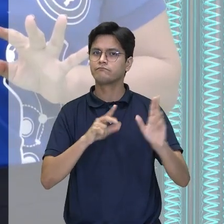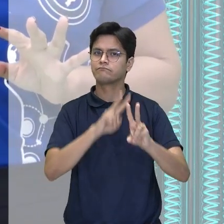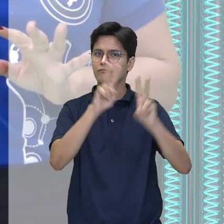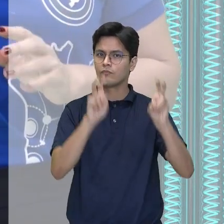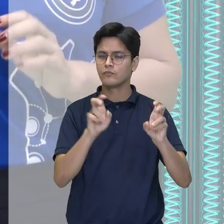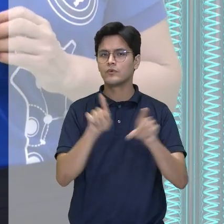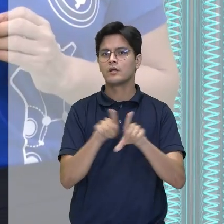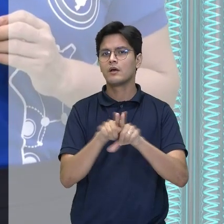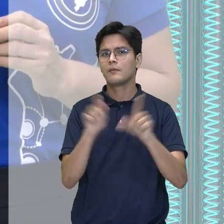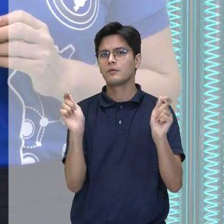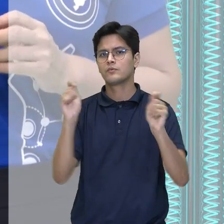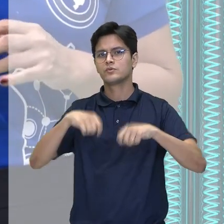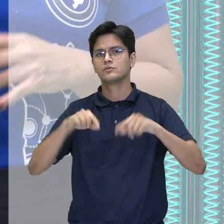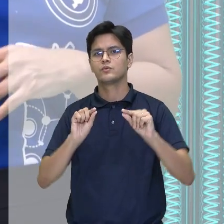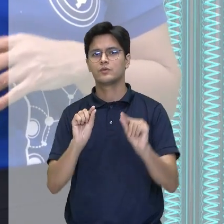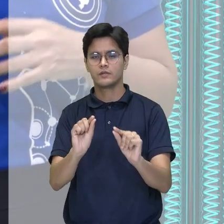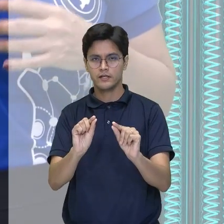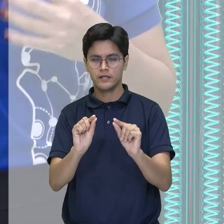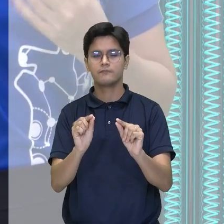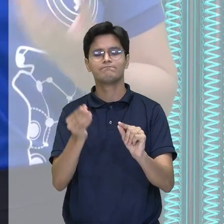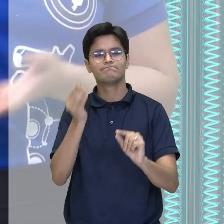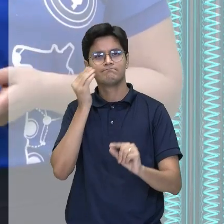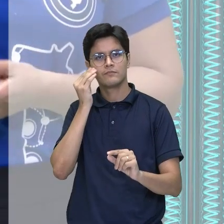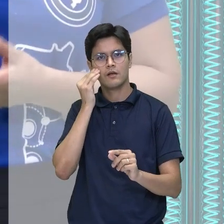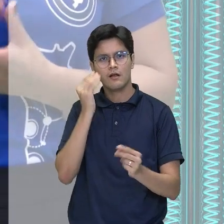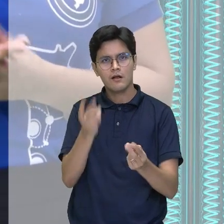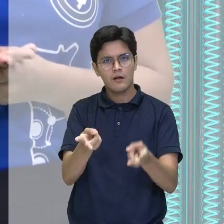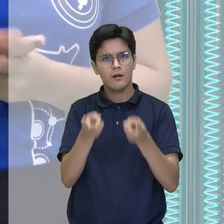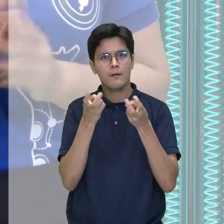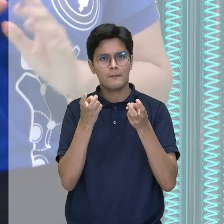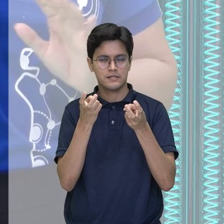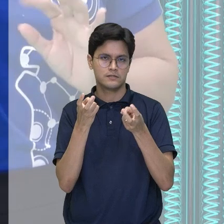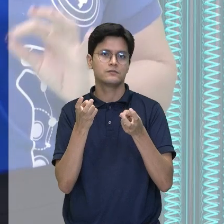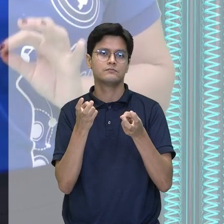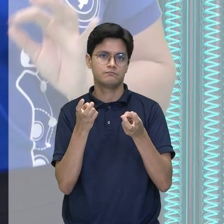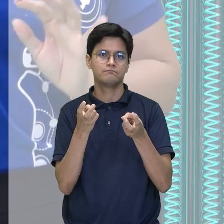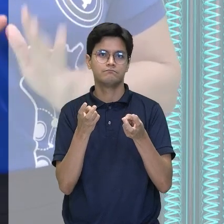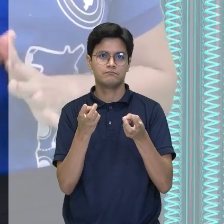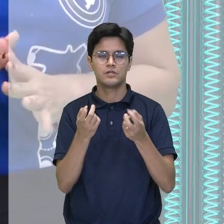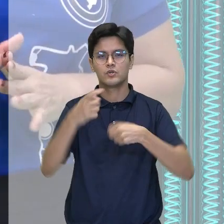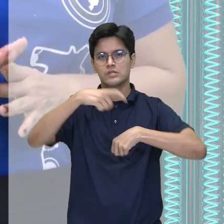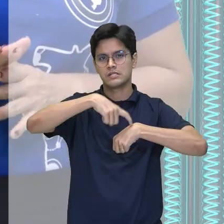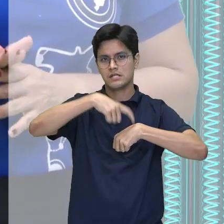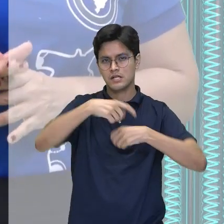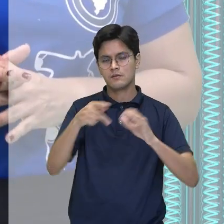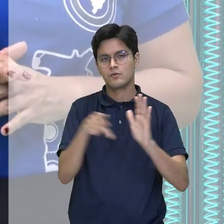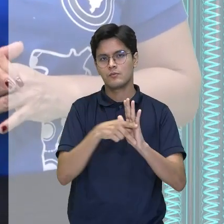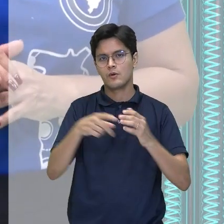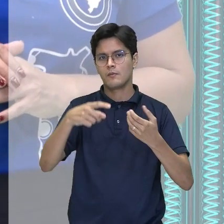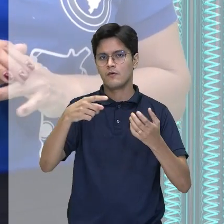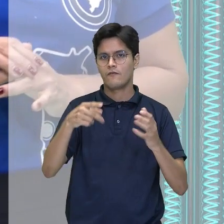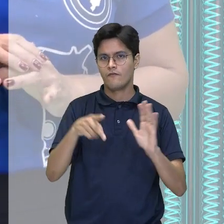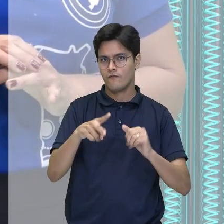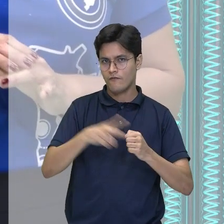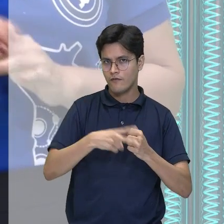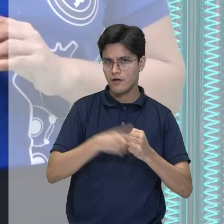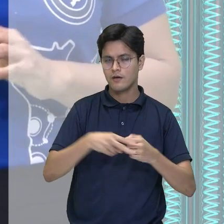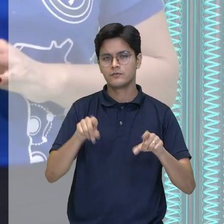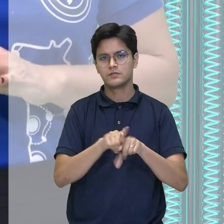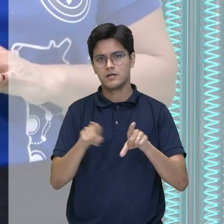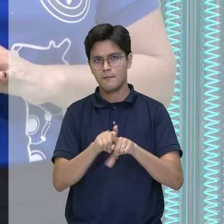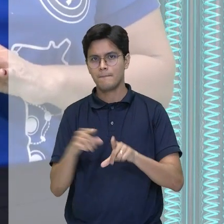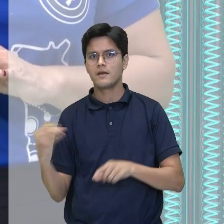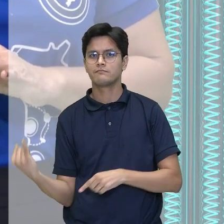também podemos verificar toda a questão, né, dos tempos verbais, que são muito importantes, tá bom? E vamos falar